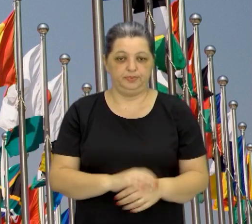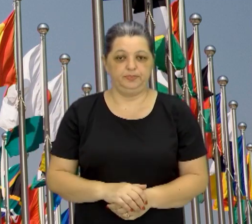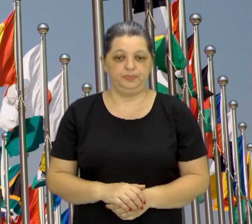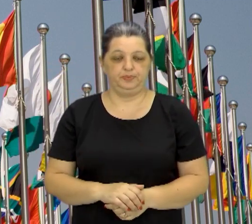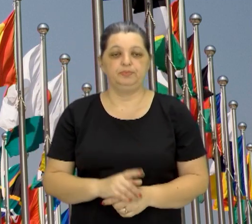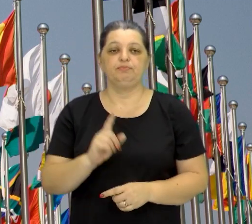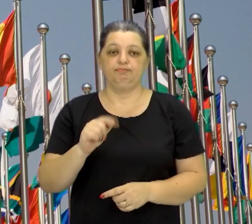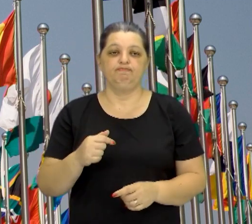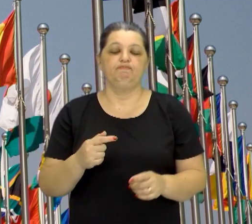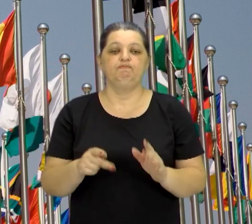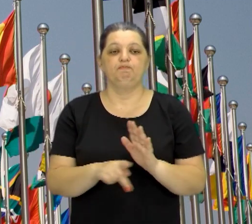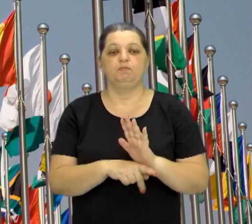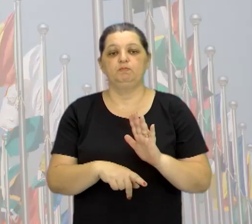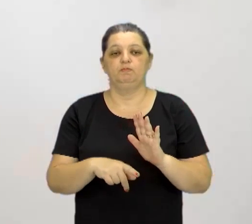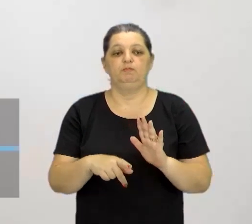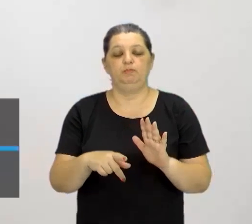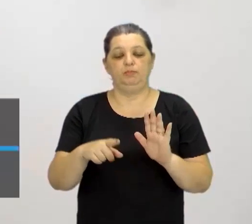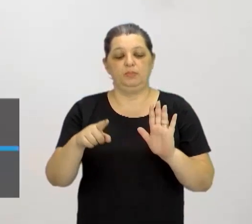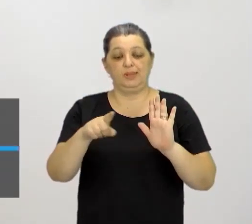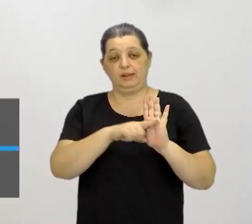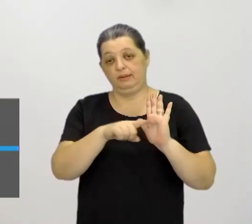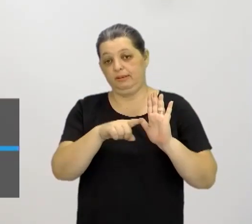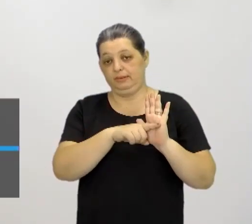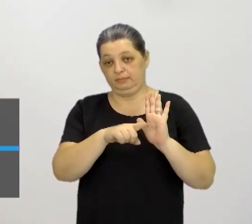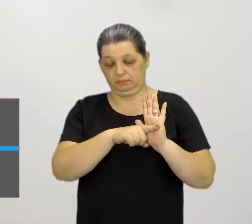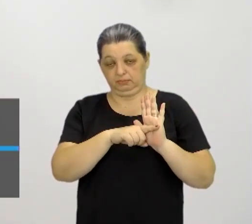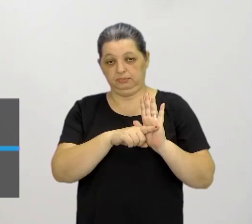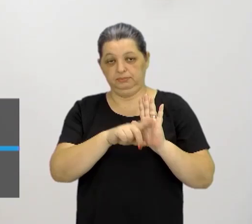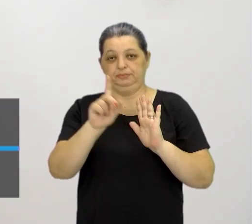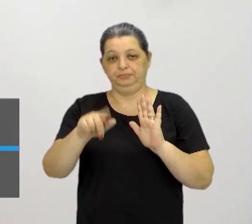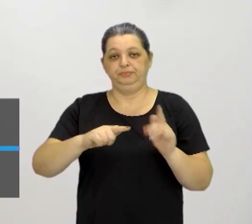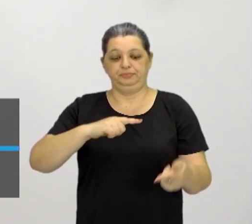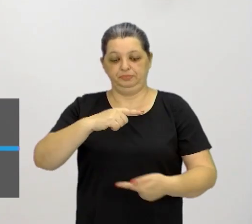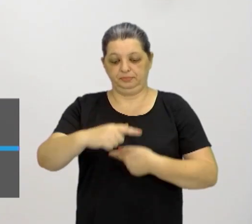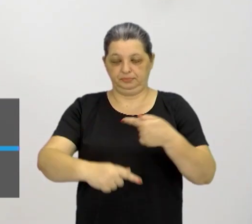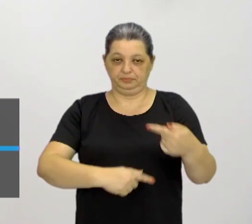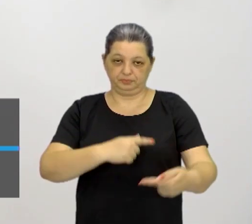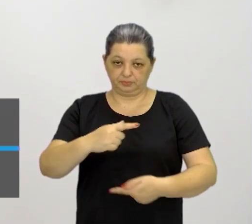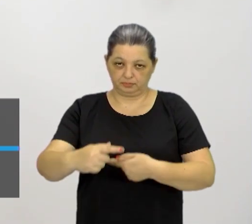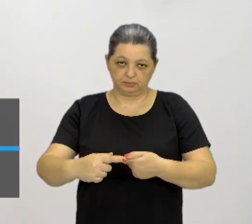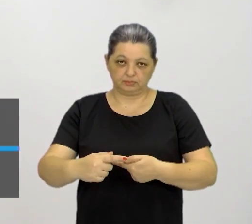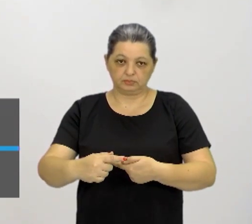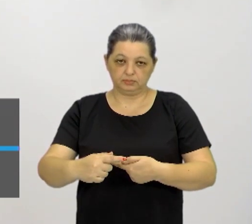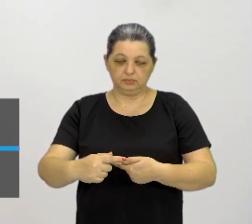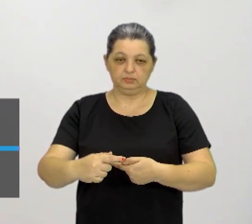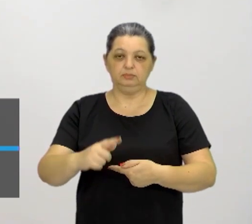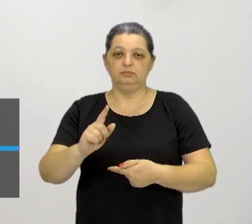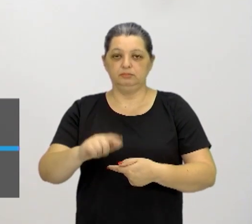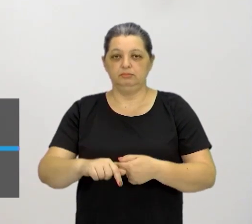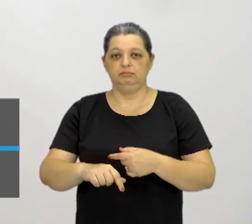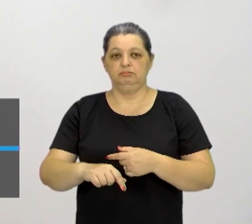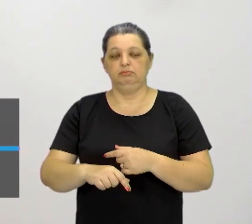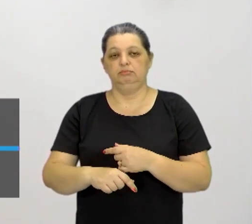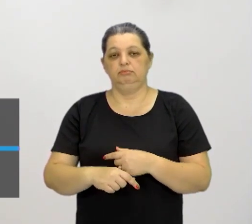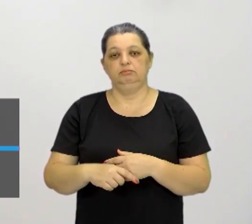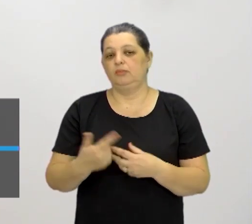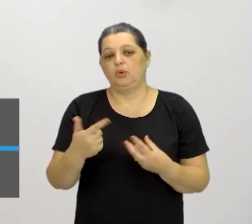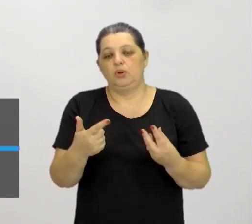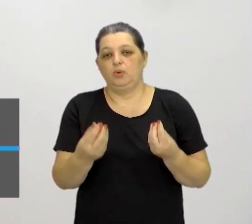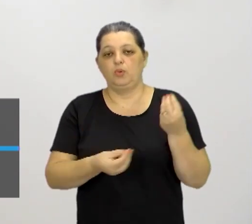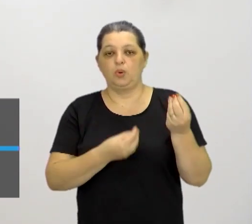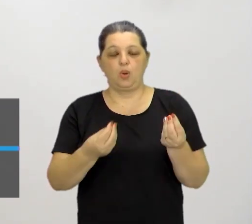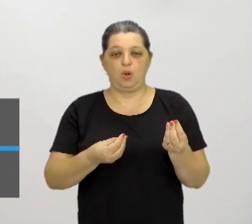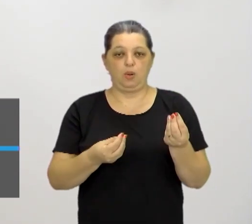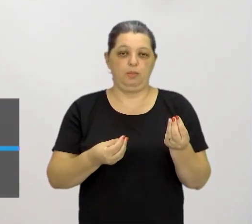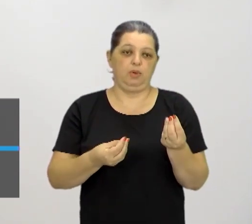argumentos contrários à globalização. A globalização é um fenômeno que é indiscutível, não tem como fugir